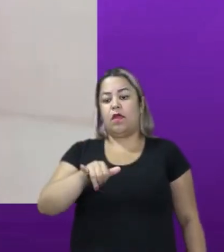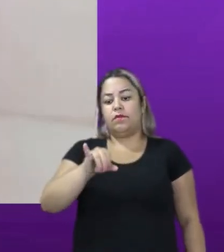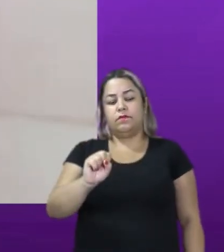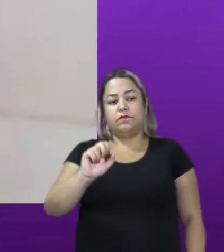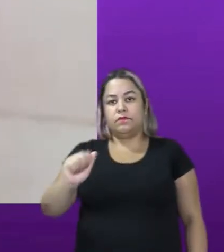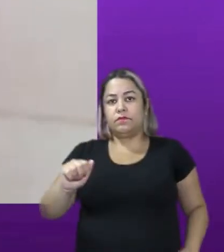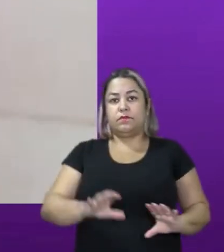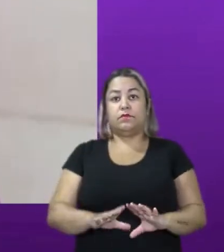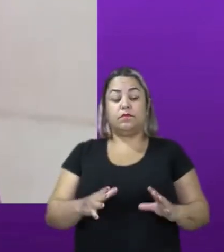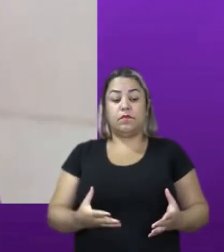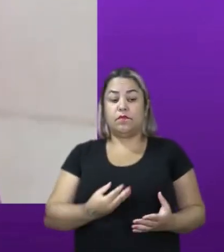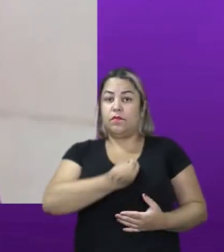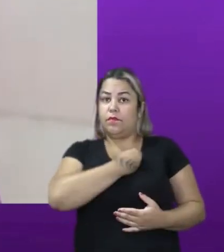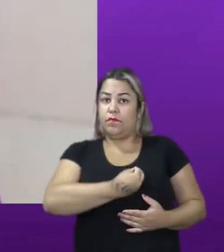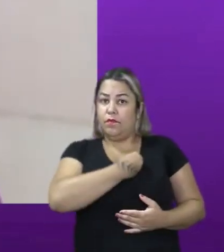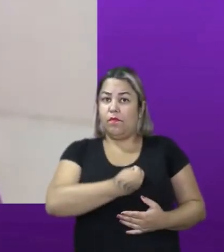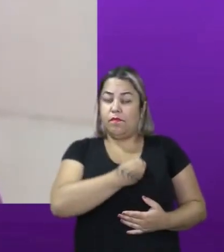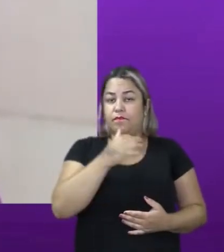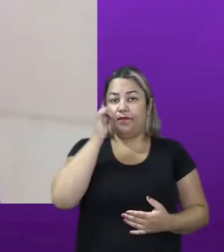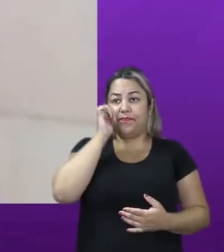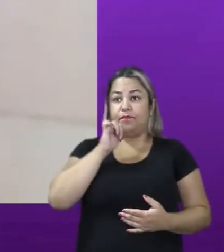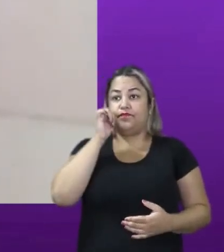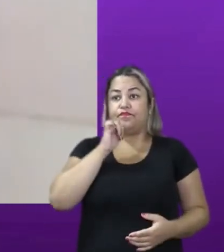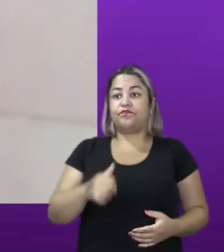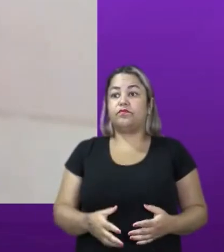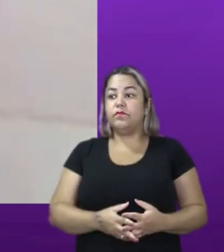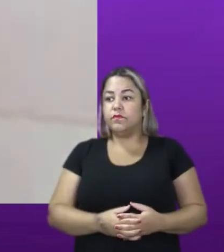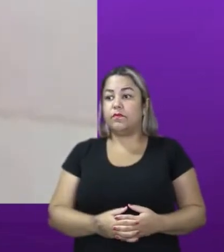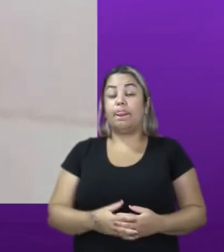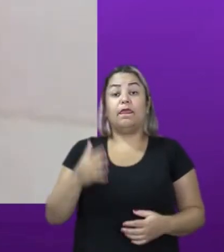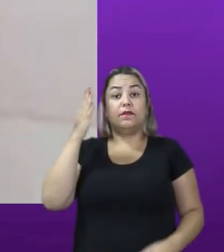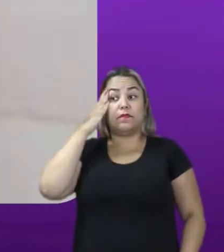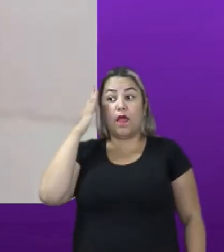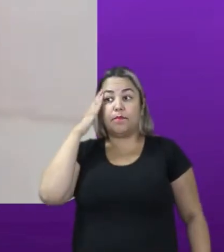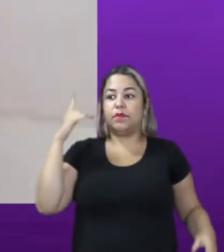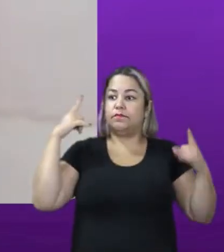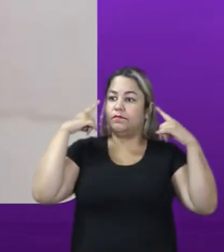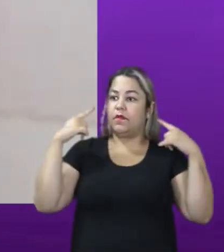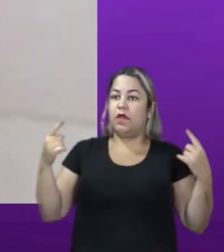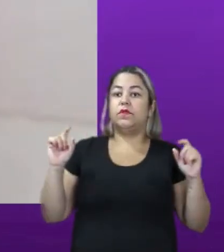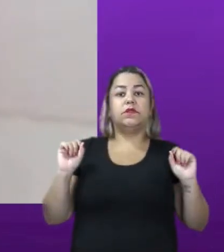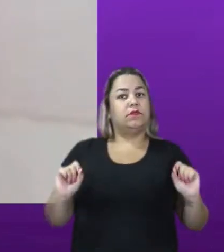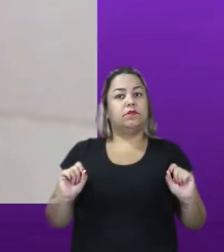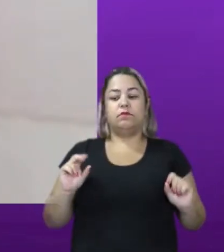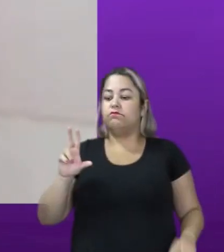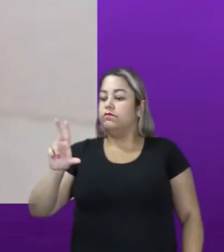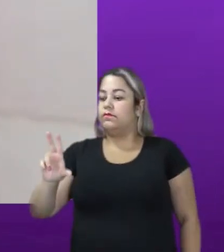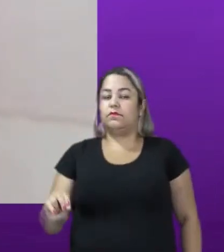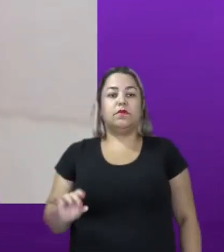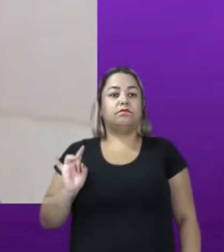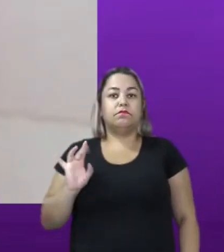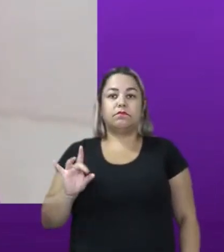vida, na vida das mulheres? Então, a gente sabe que uma violência, ela não é